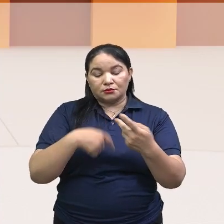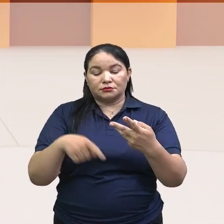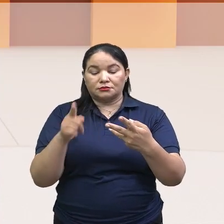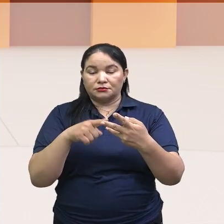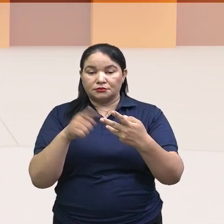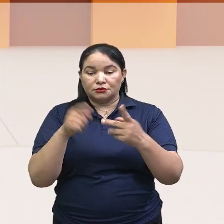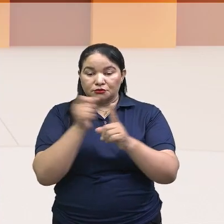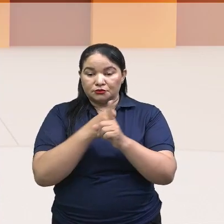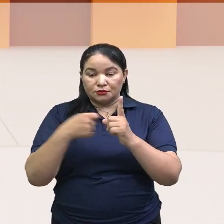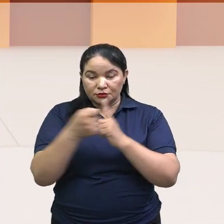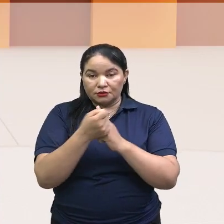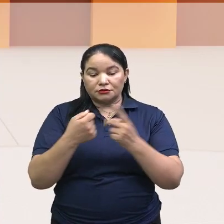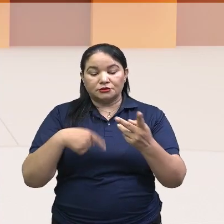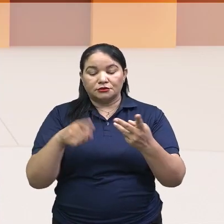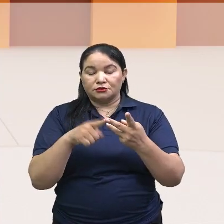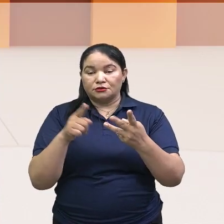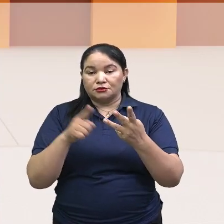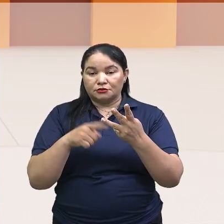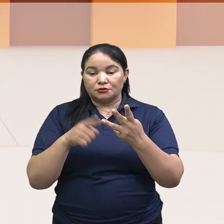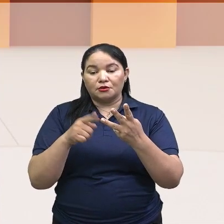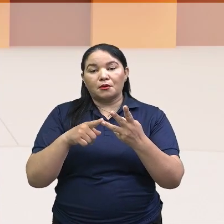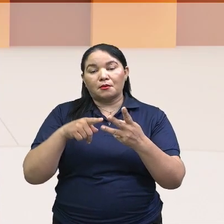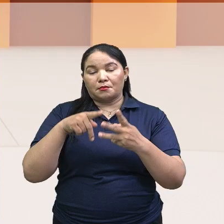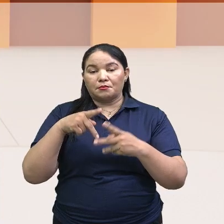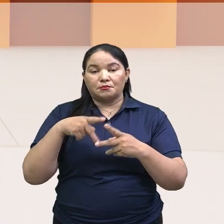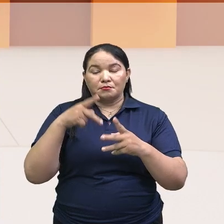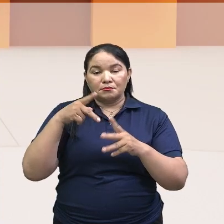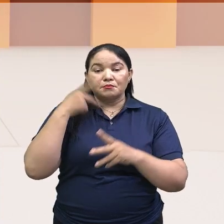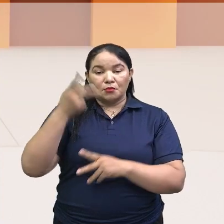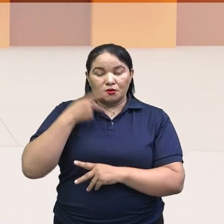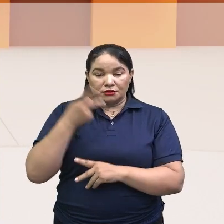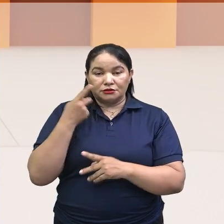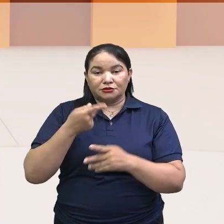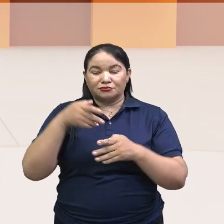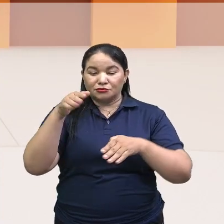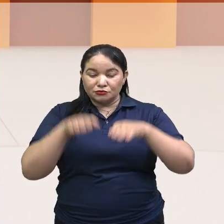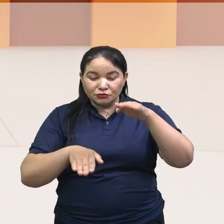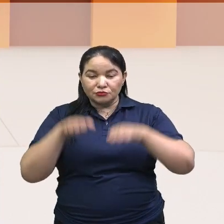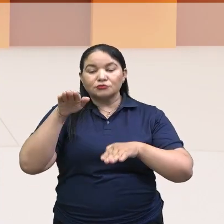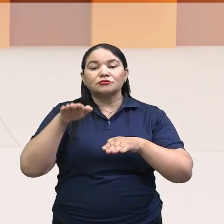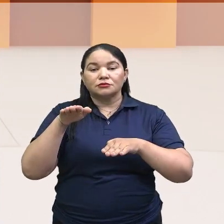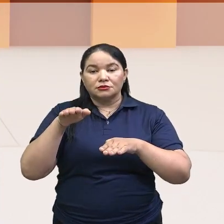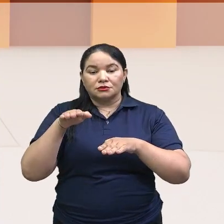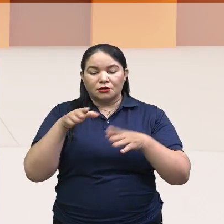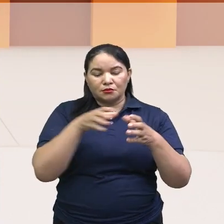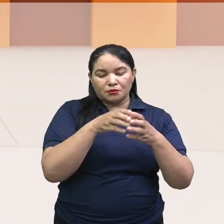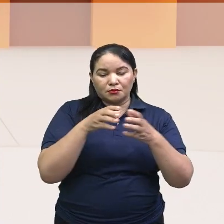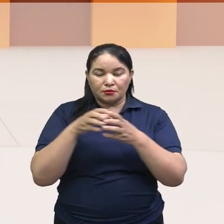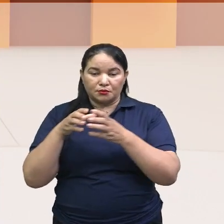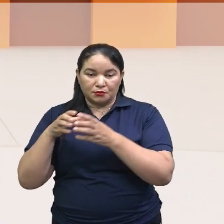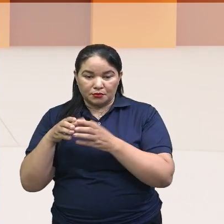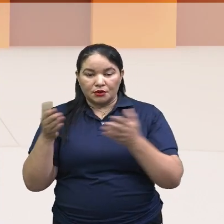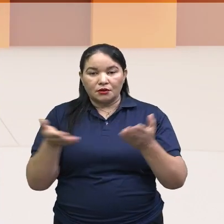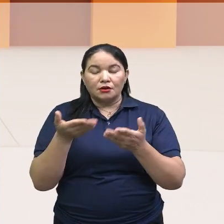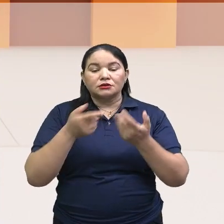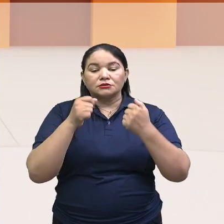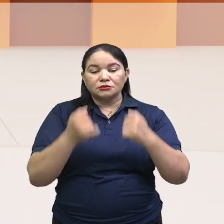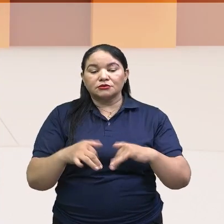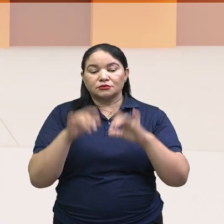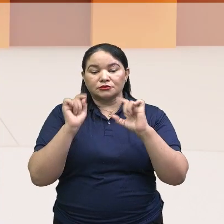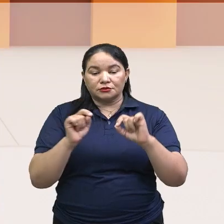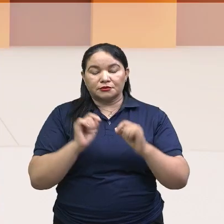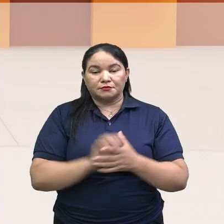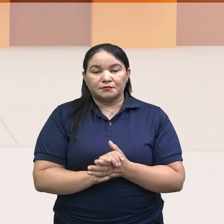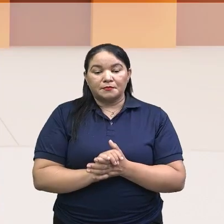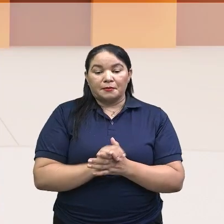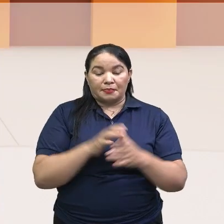desigualdade social e desigualdade política, né? Cada grupo reforça a composição